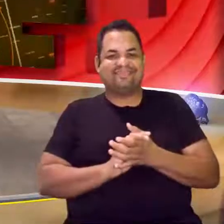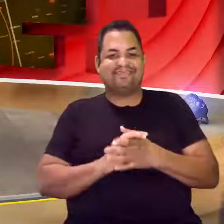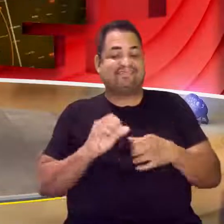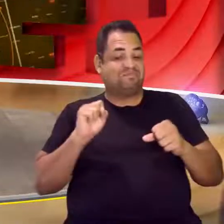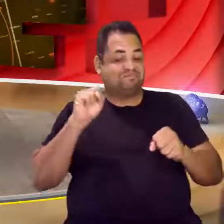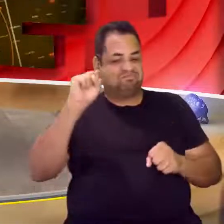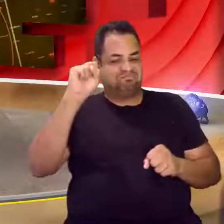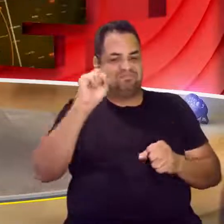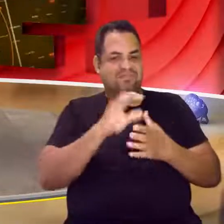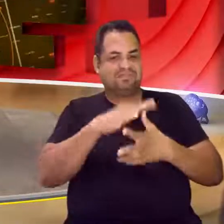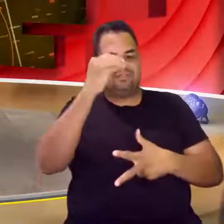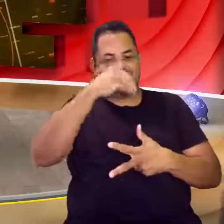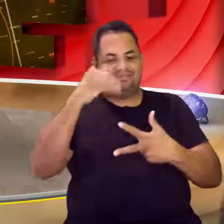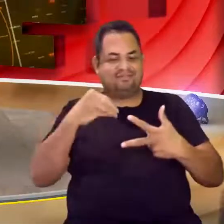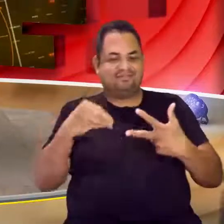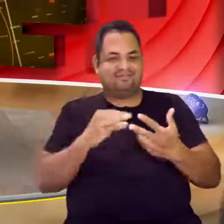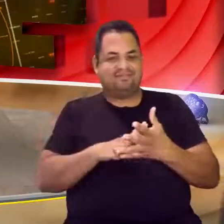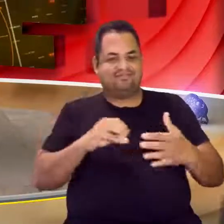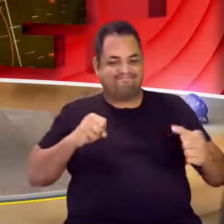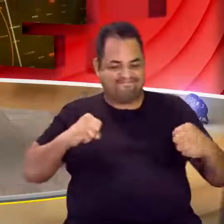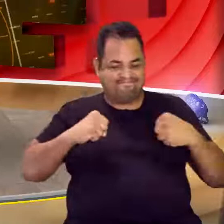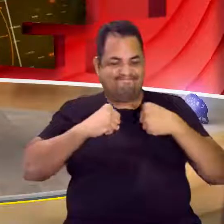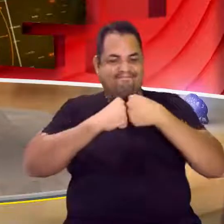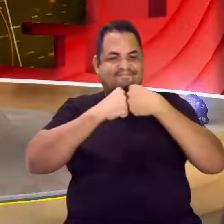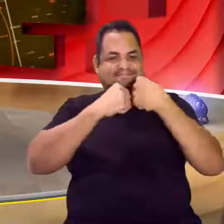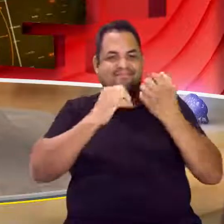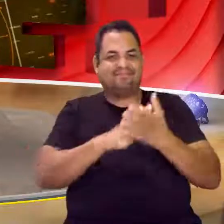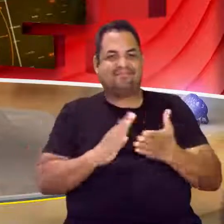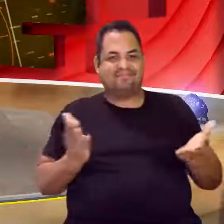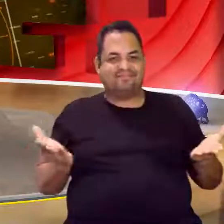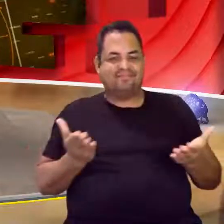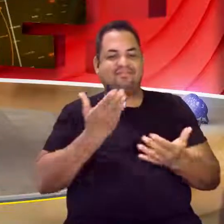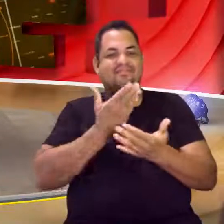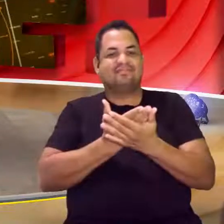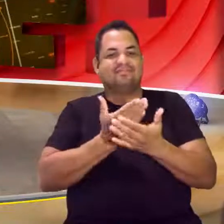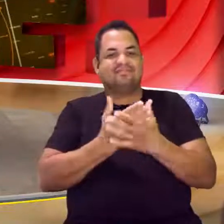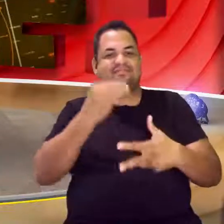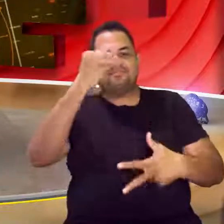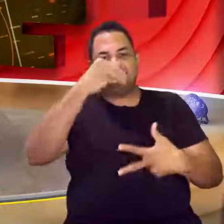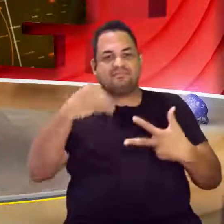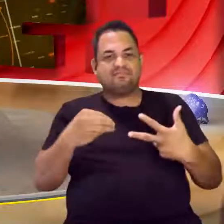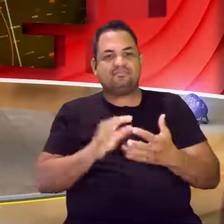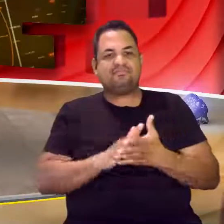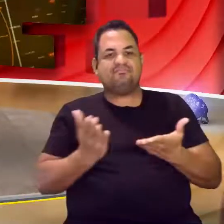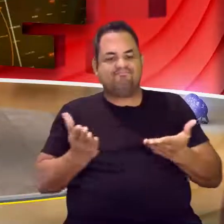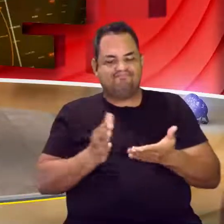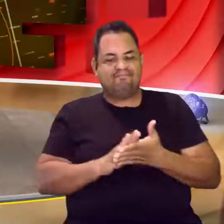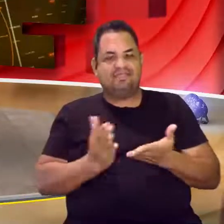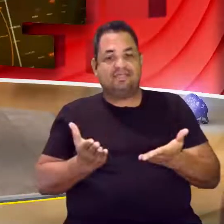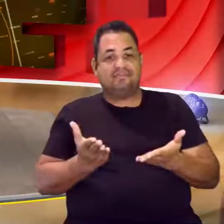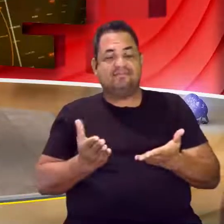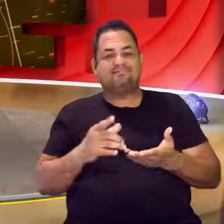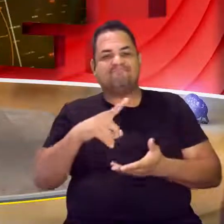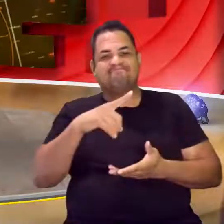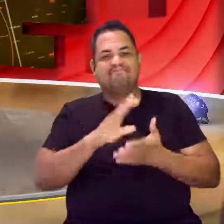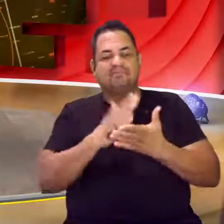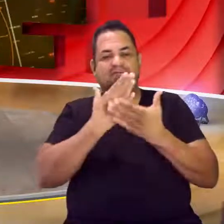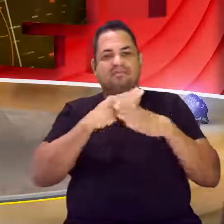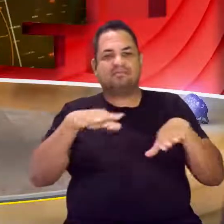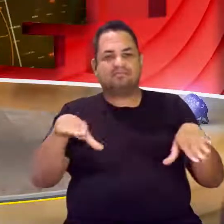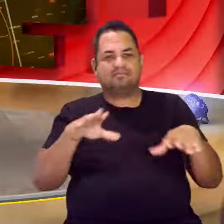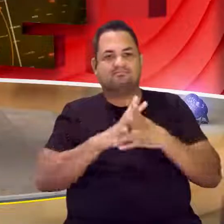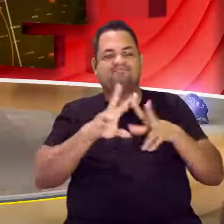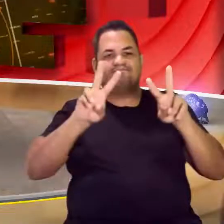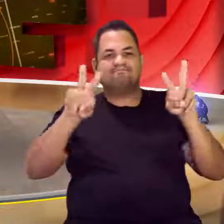Super Enem ativar, né? Então, mais uma aula do Enem. A gente tá nessa pegada porque a gente terminou mais